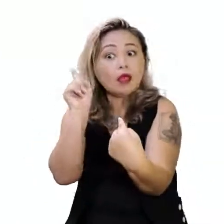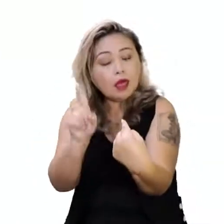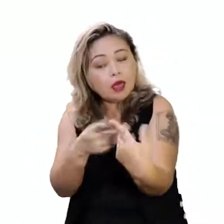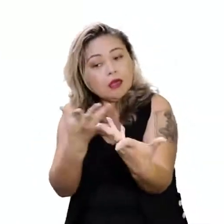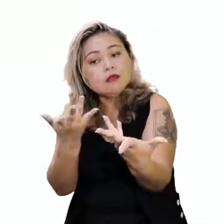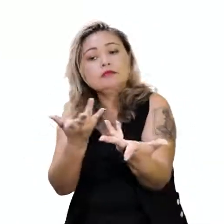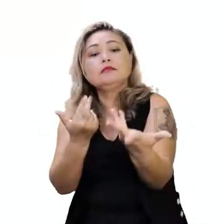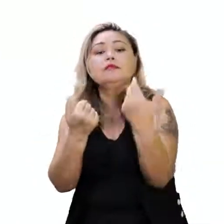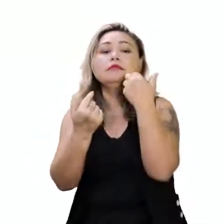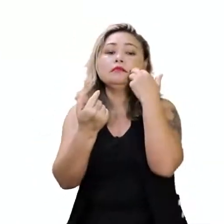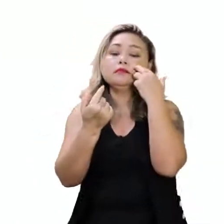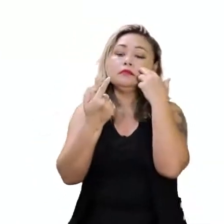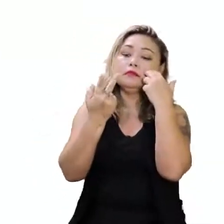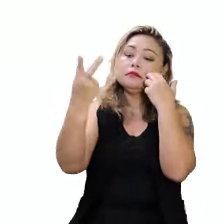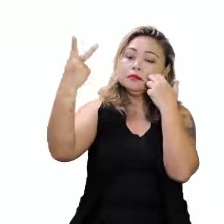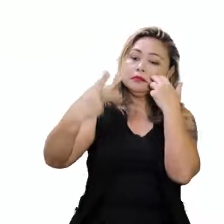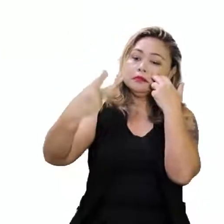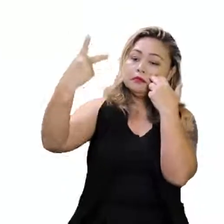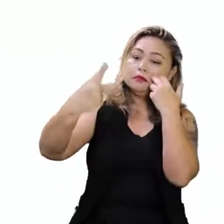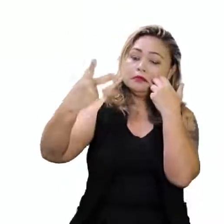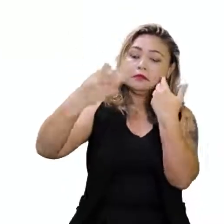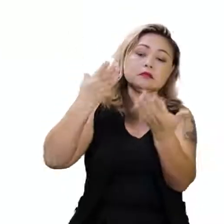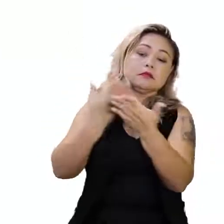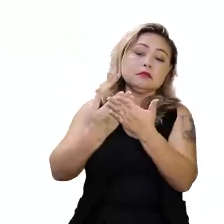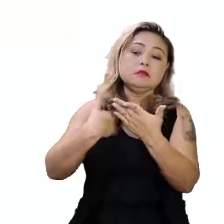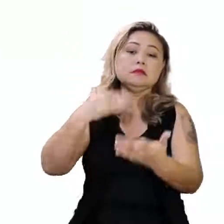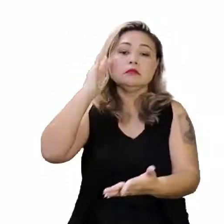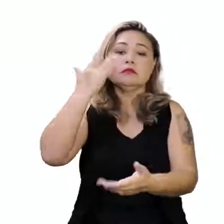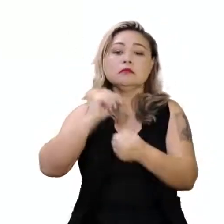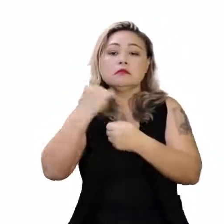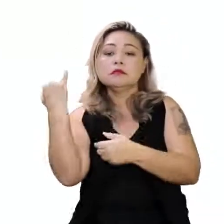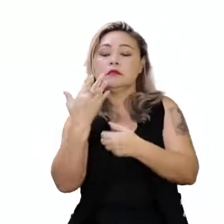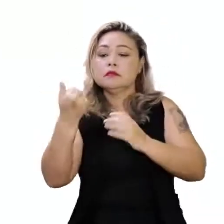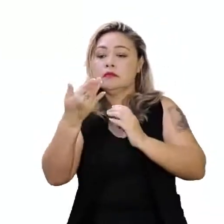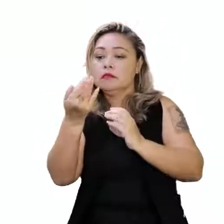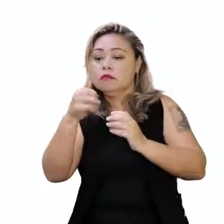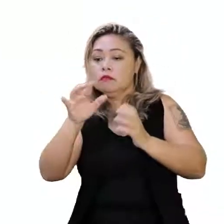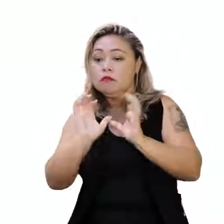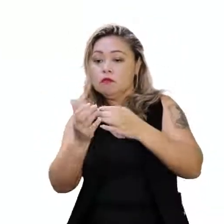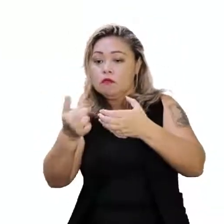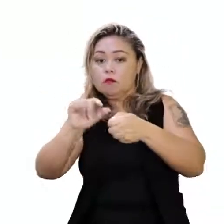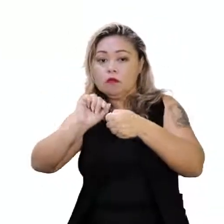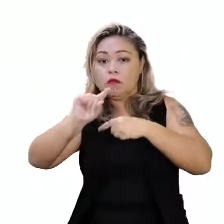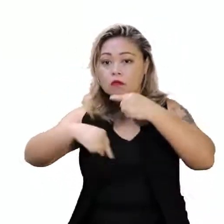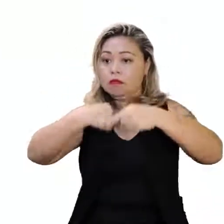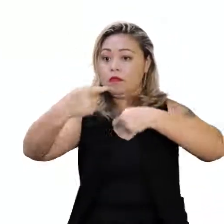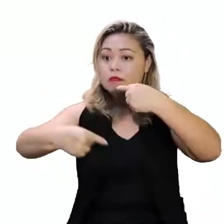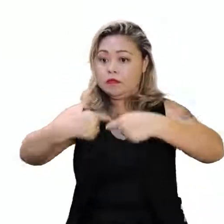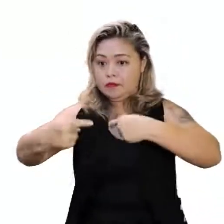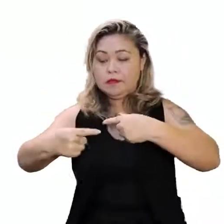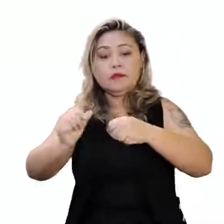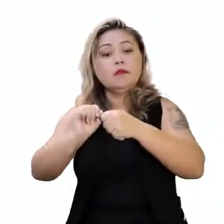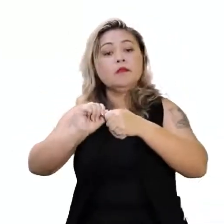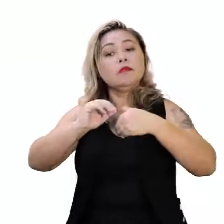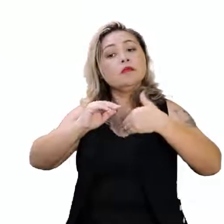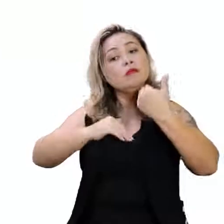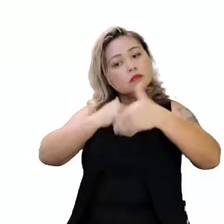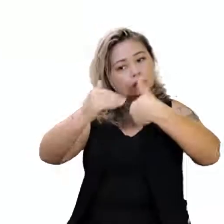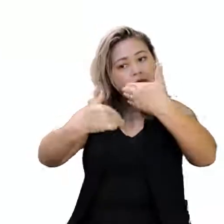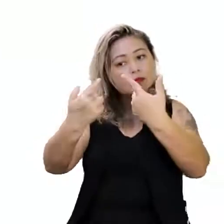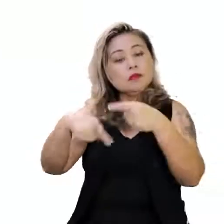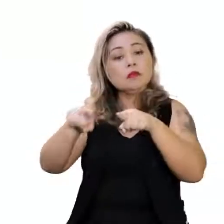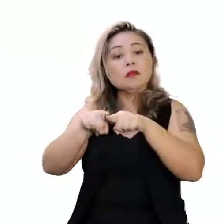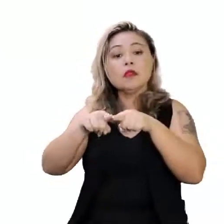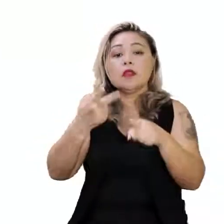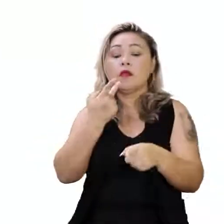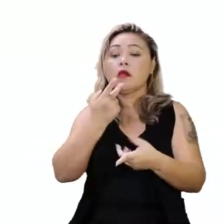prof, vamos embora. Temos duas habilidades para essa aula. Entender a importância da especiação para os processos evolutivos e falar